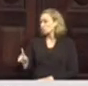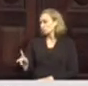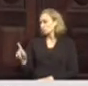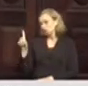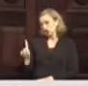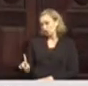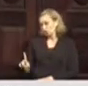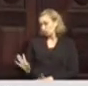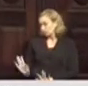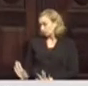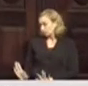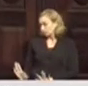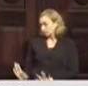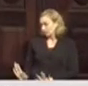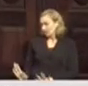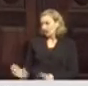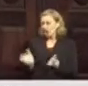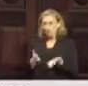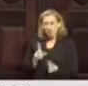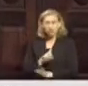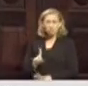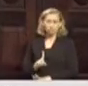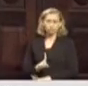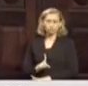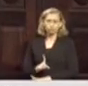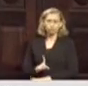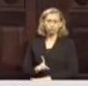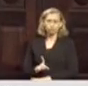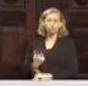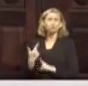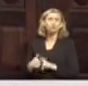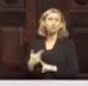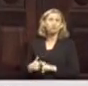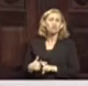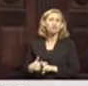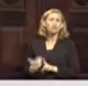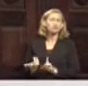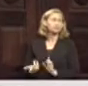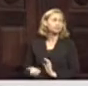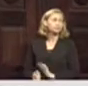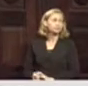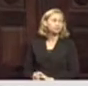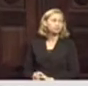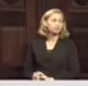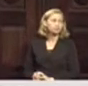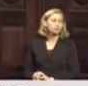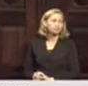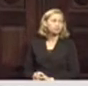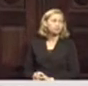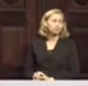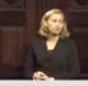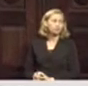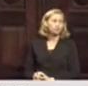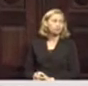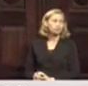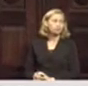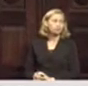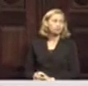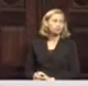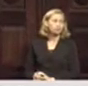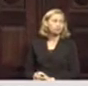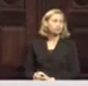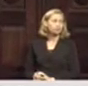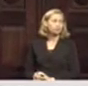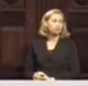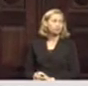político, que não é agora, porque Peru, o Peru é